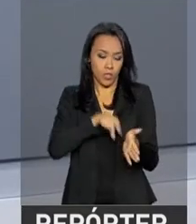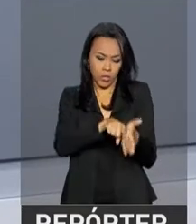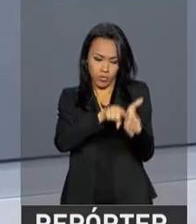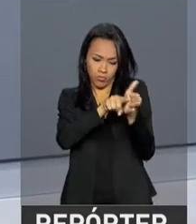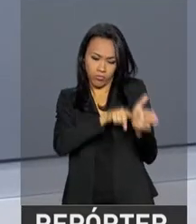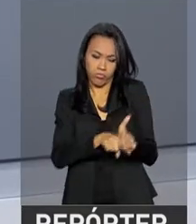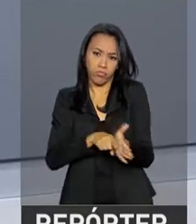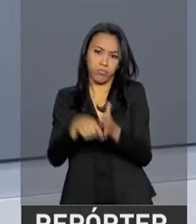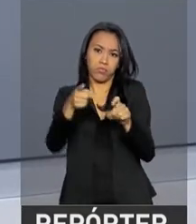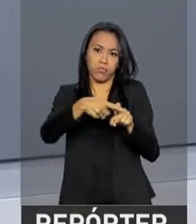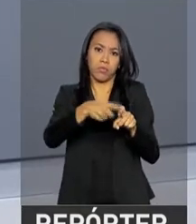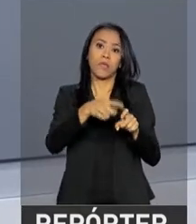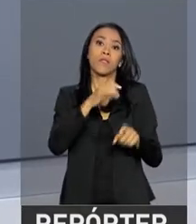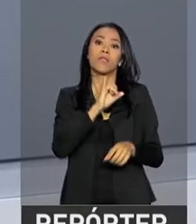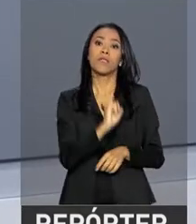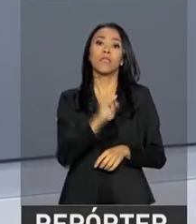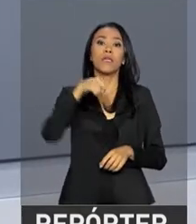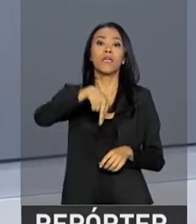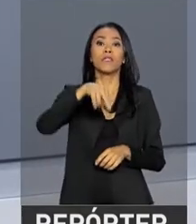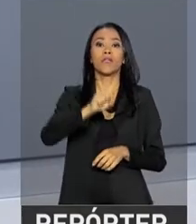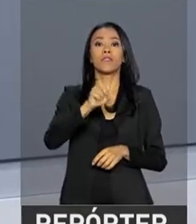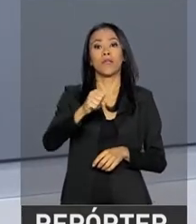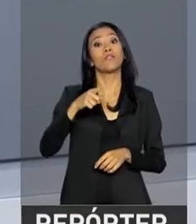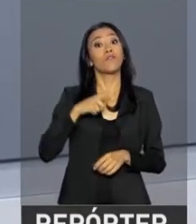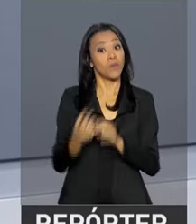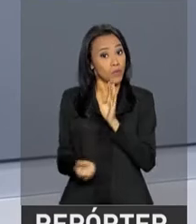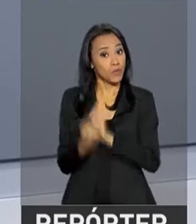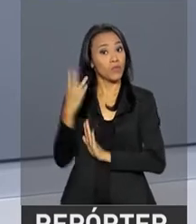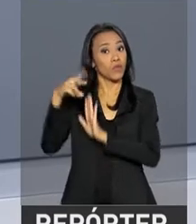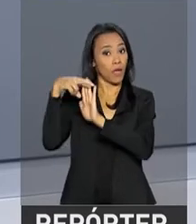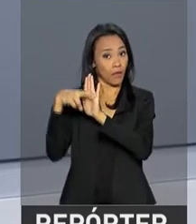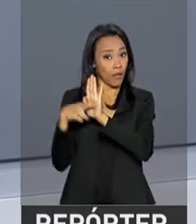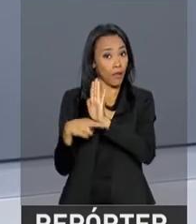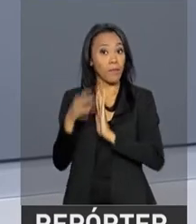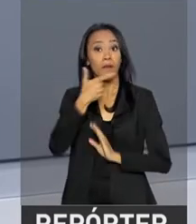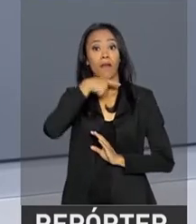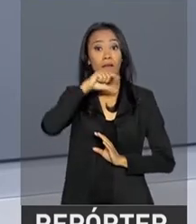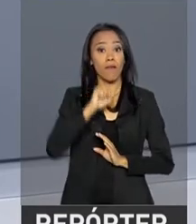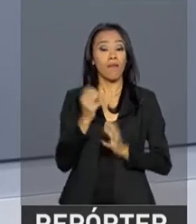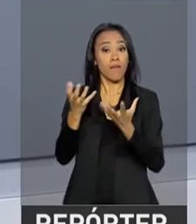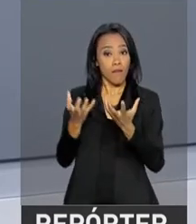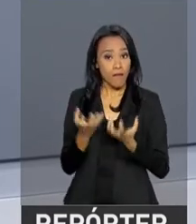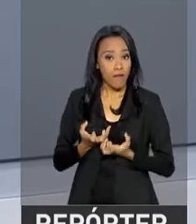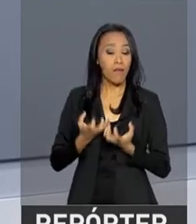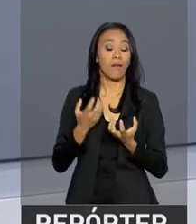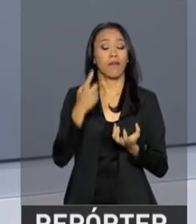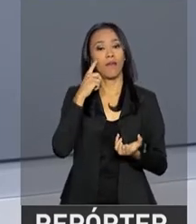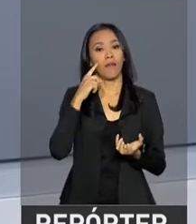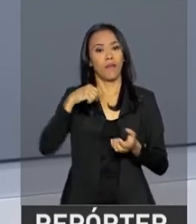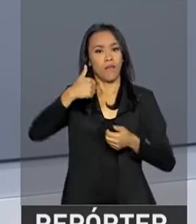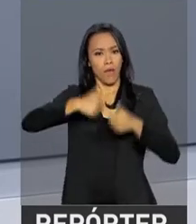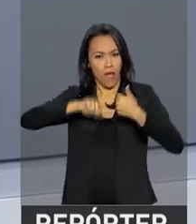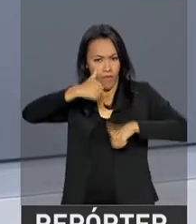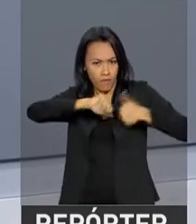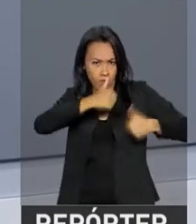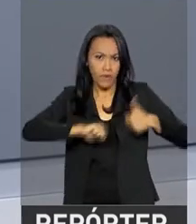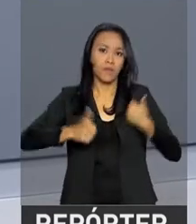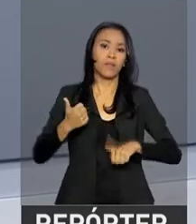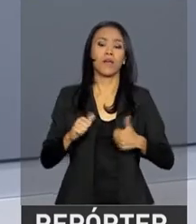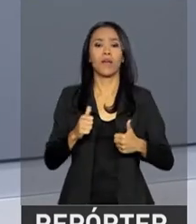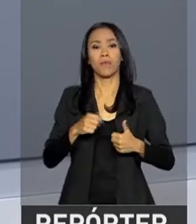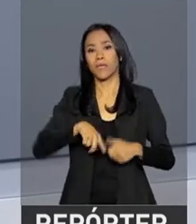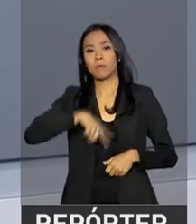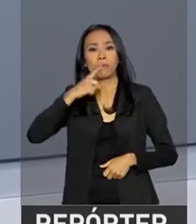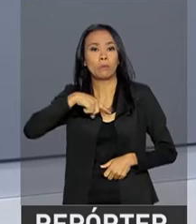inss foram publicadas regras para quem quiser aderir ao programa de revisão de benefícios por incapacidade quem